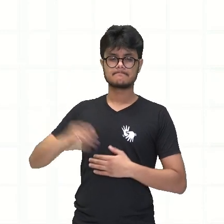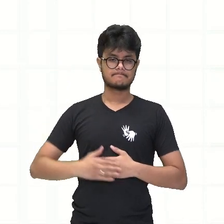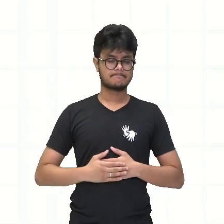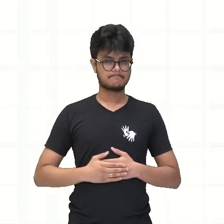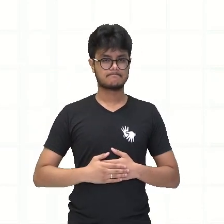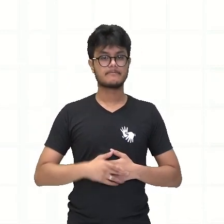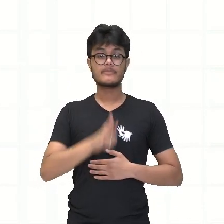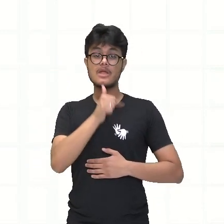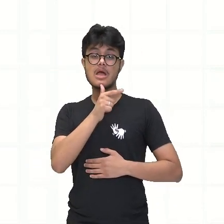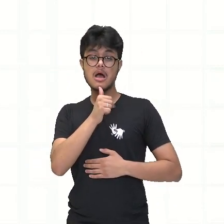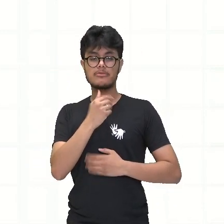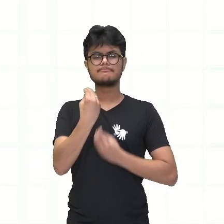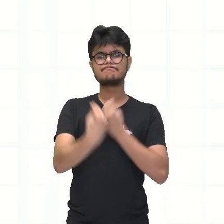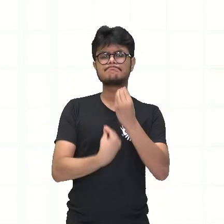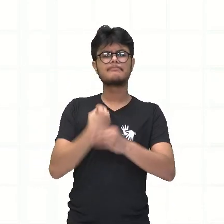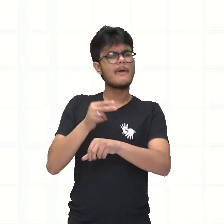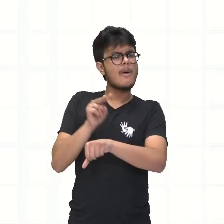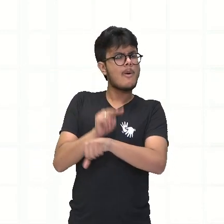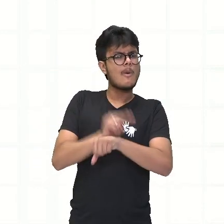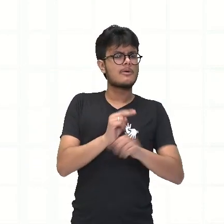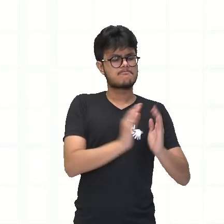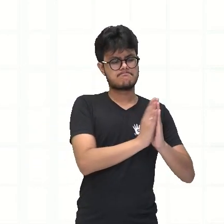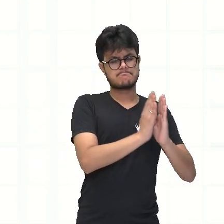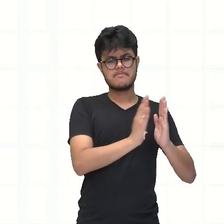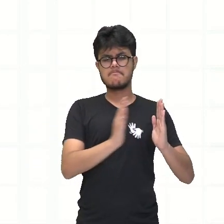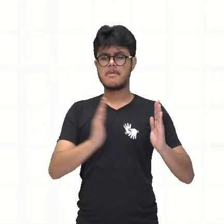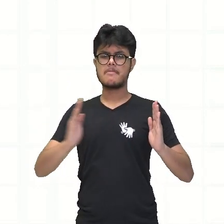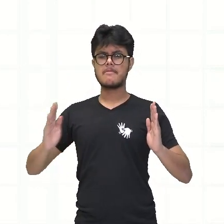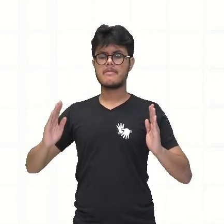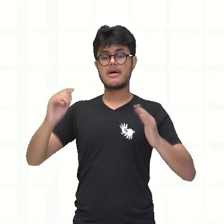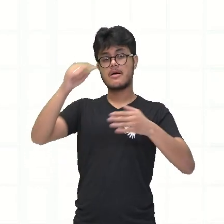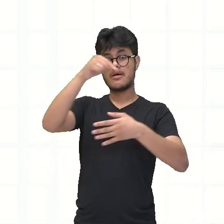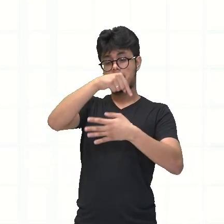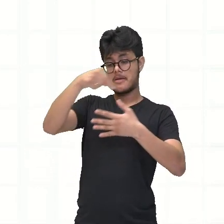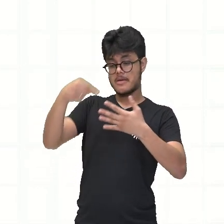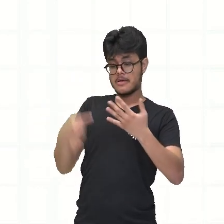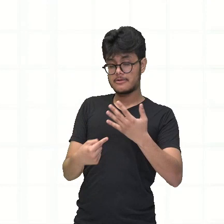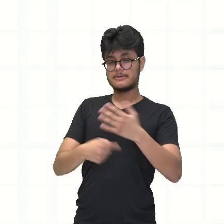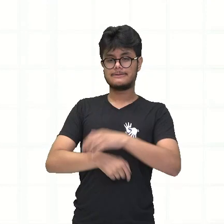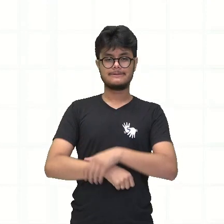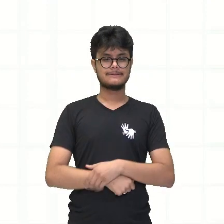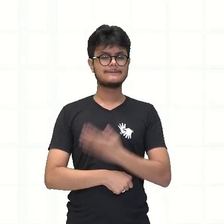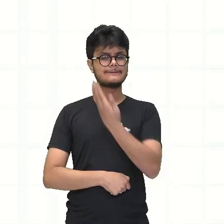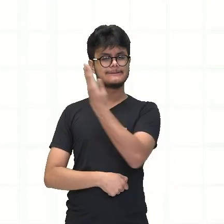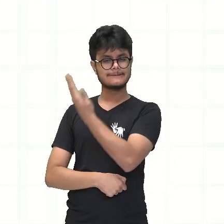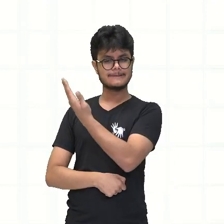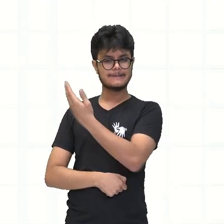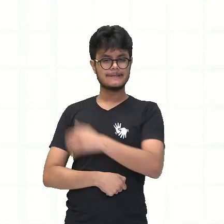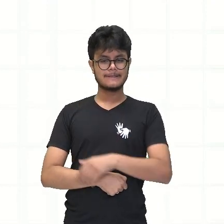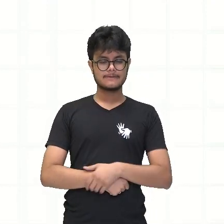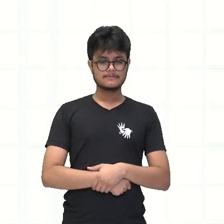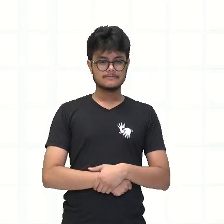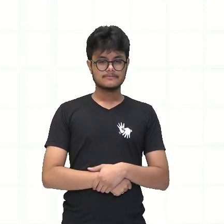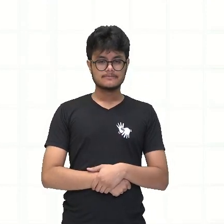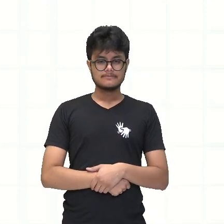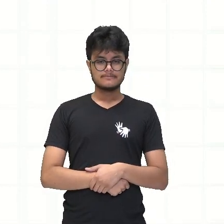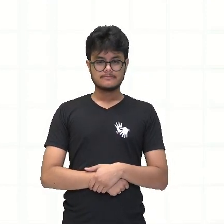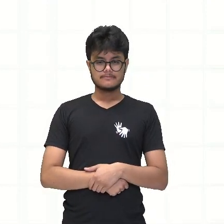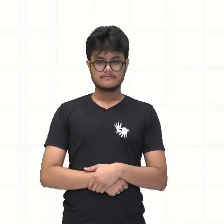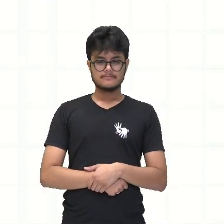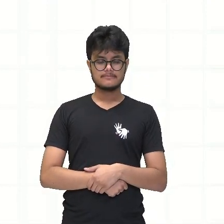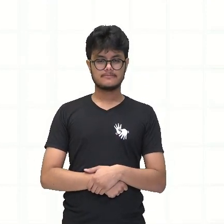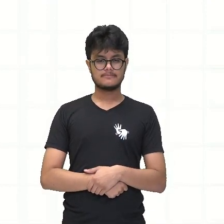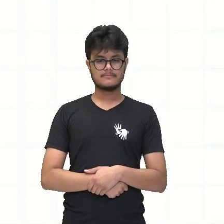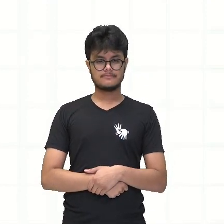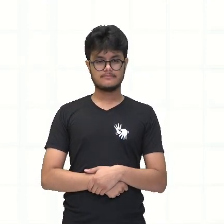decantação, filtração, desinfecção, que é matar os micro-organismos, ou já inserir flúor nessa